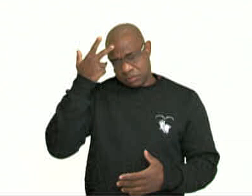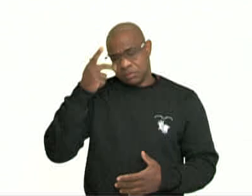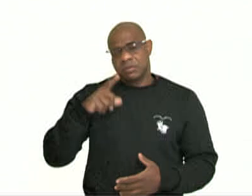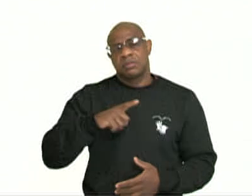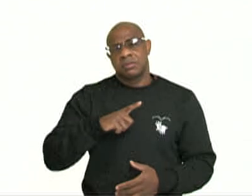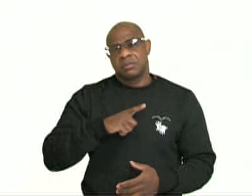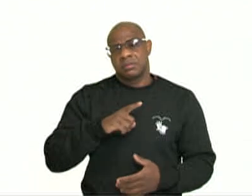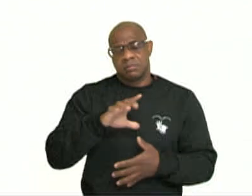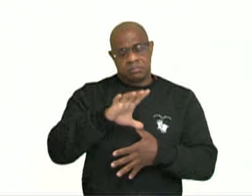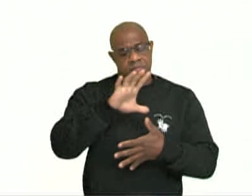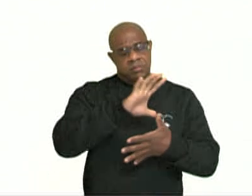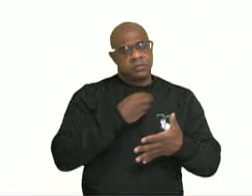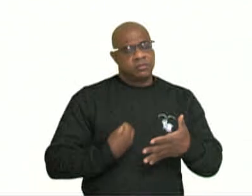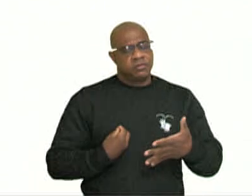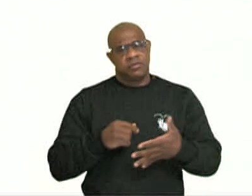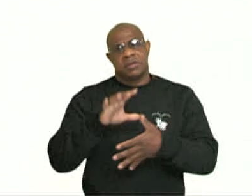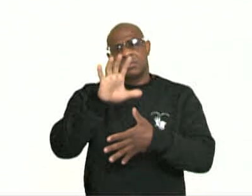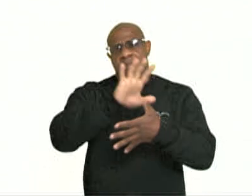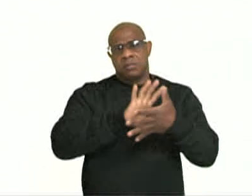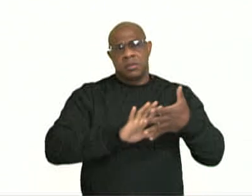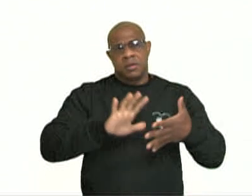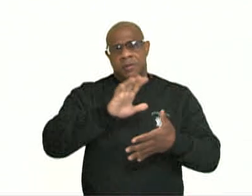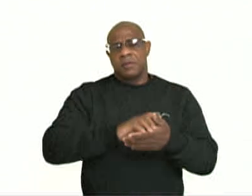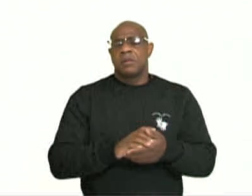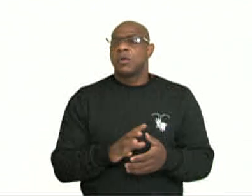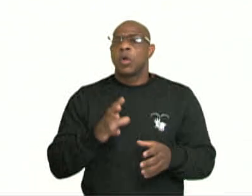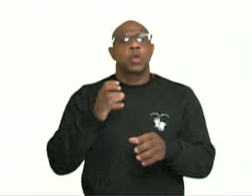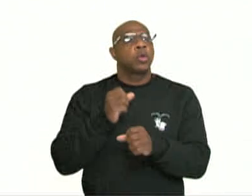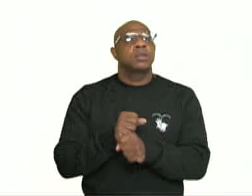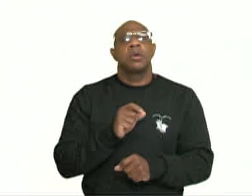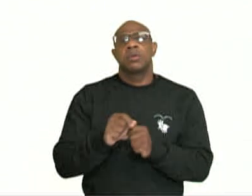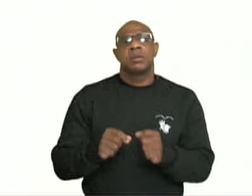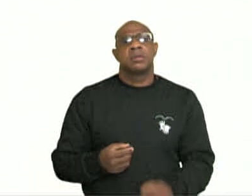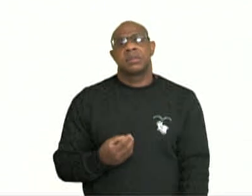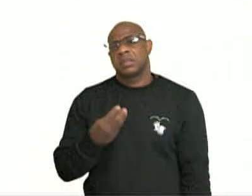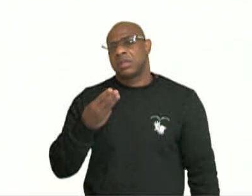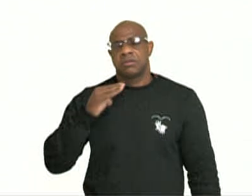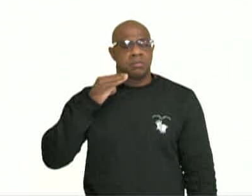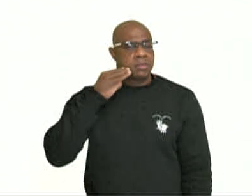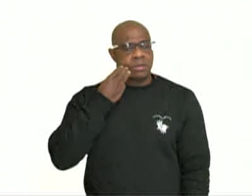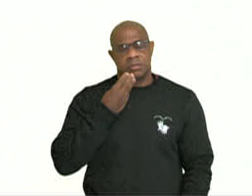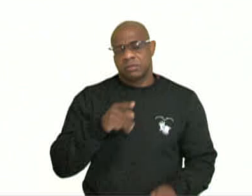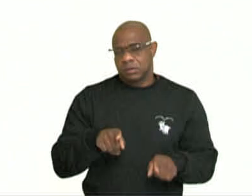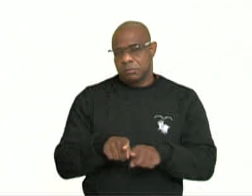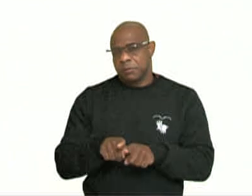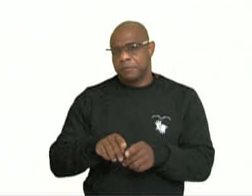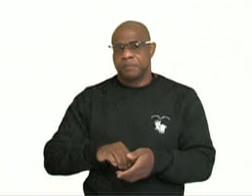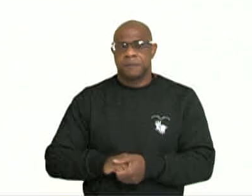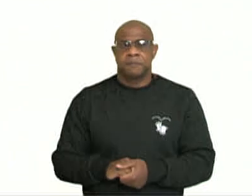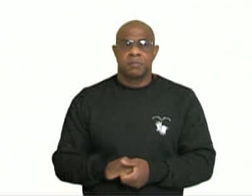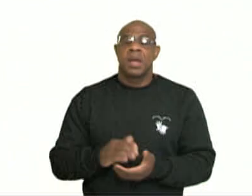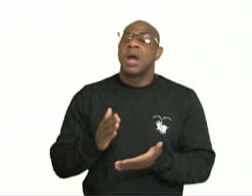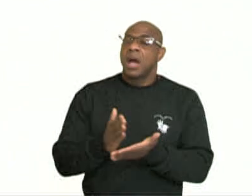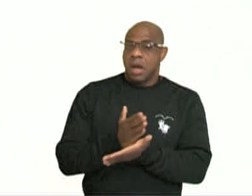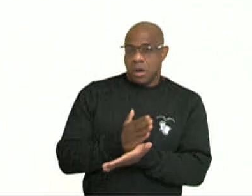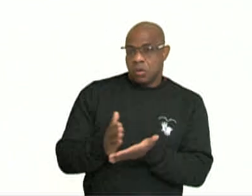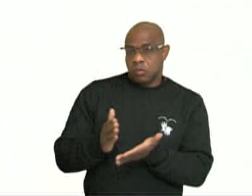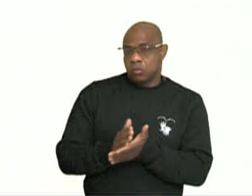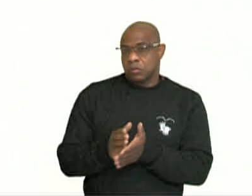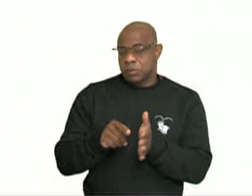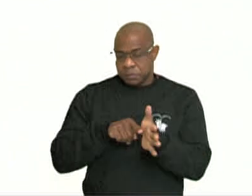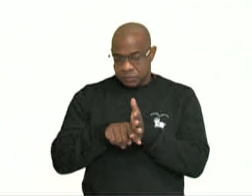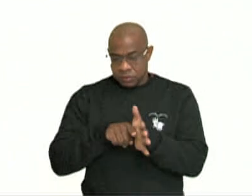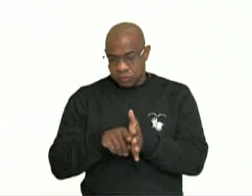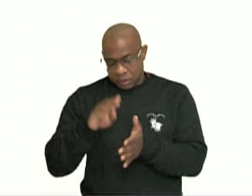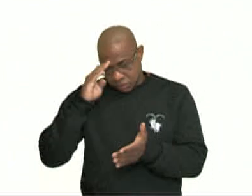pessoas americanas, um total de 3 milhões. E olha lá que já ouvi falar em 5, alguns estudiosos acreditam até em 10 milhões de pessoas que moravam